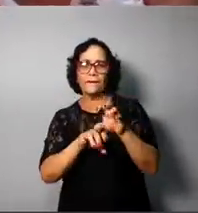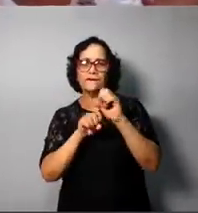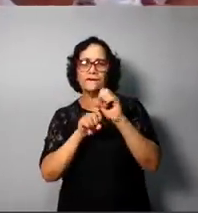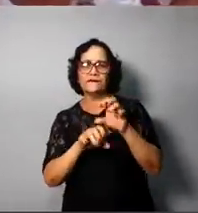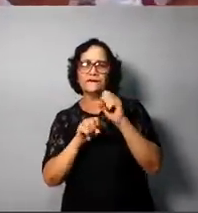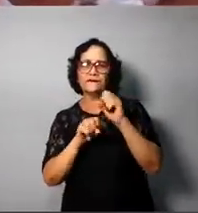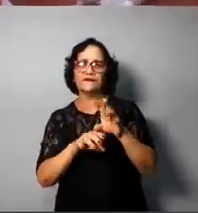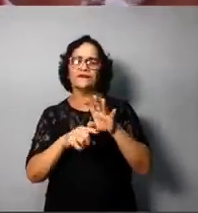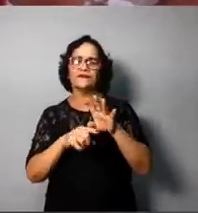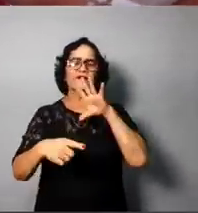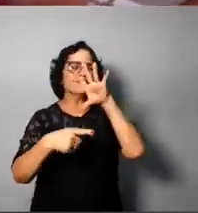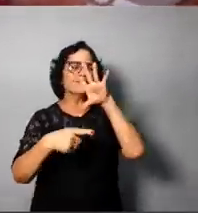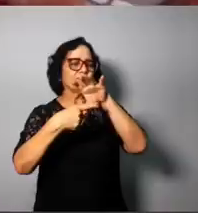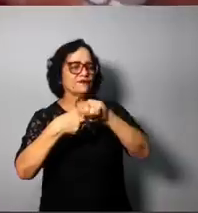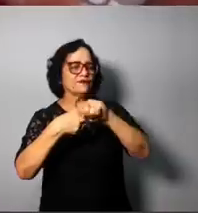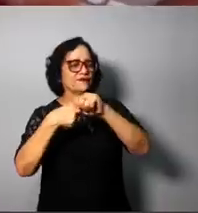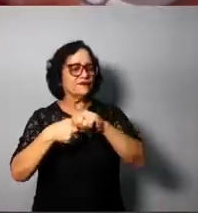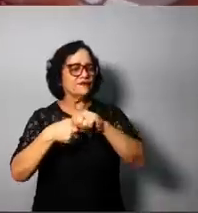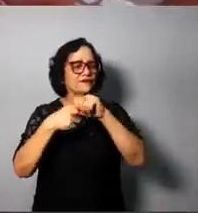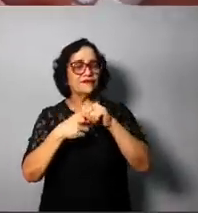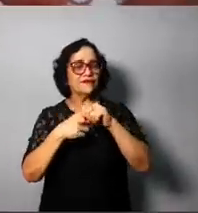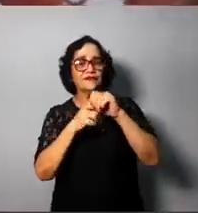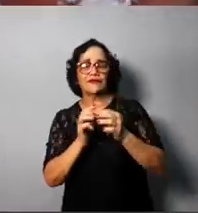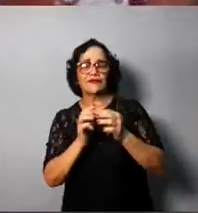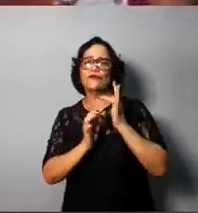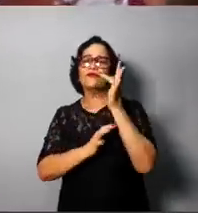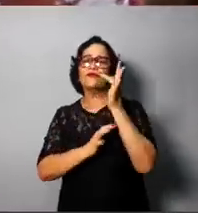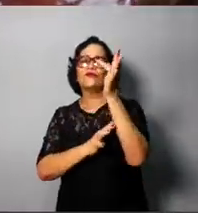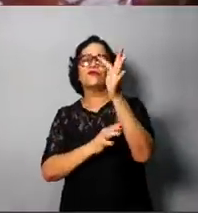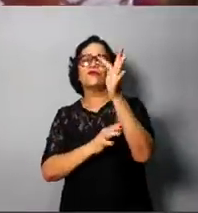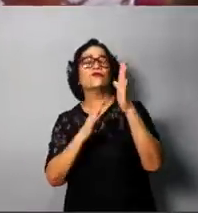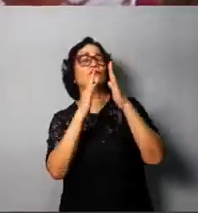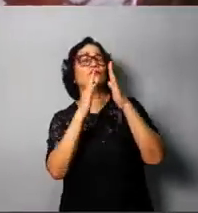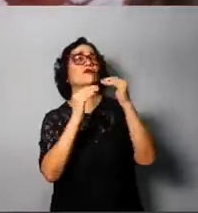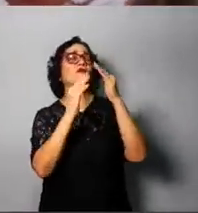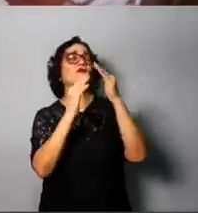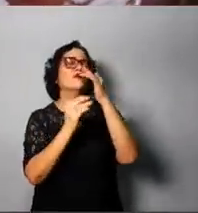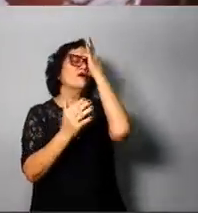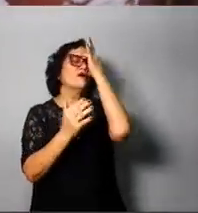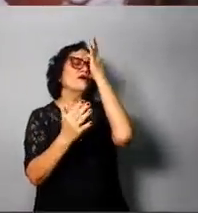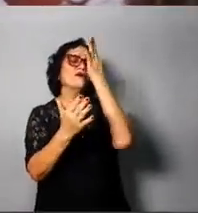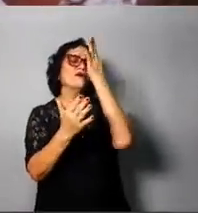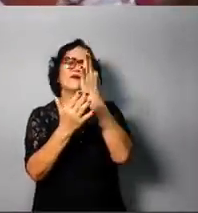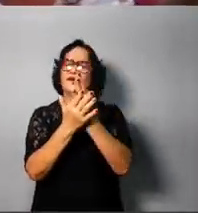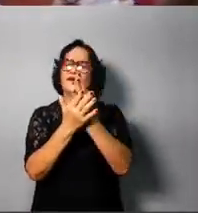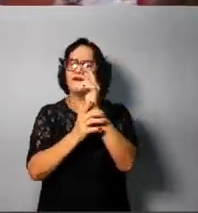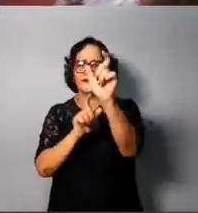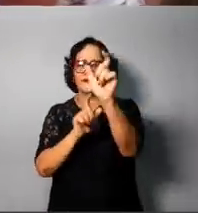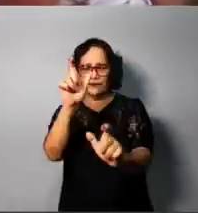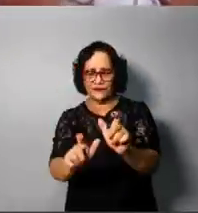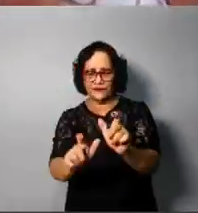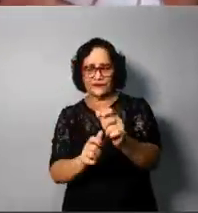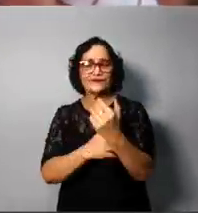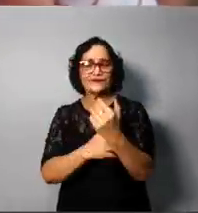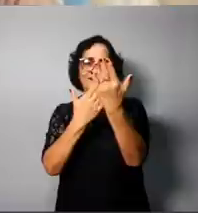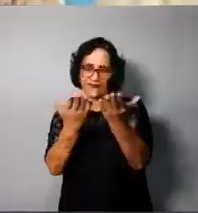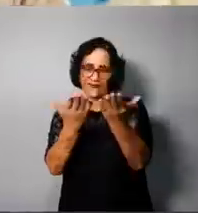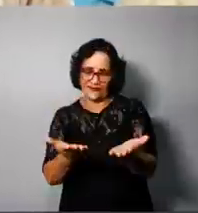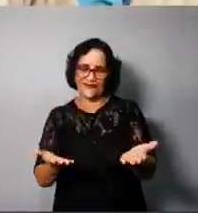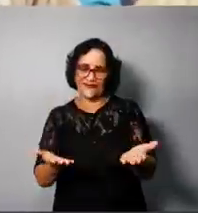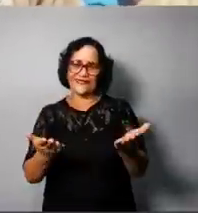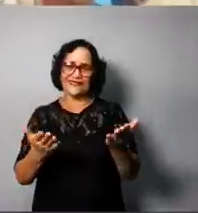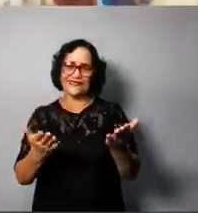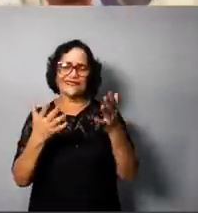a confiança, o horizonte perdido e a fé no irmão.